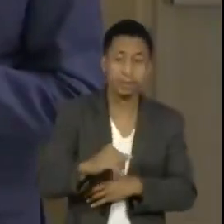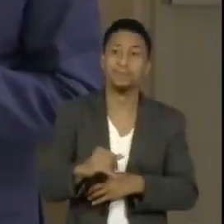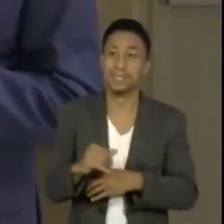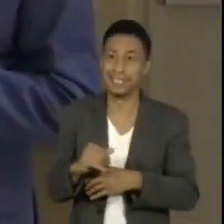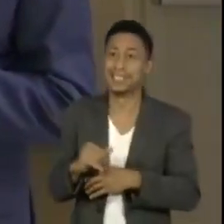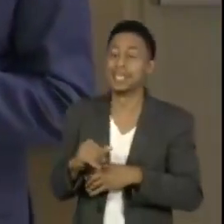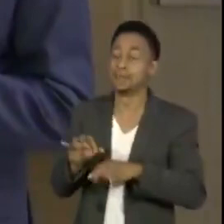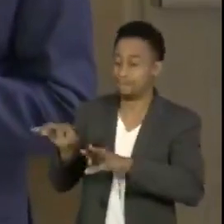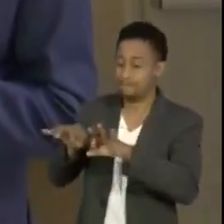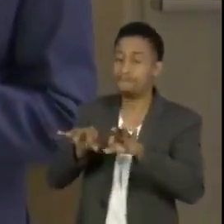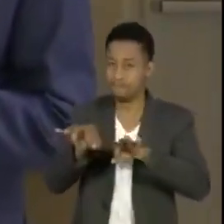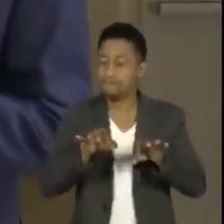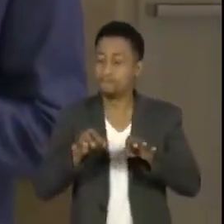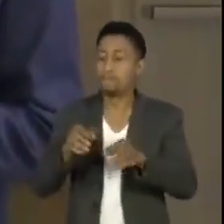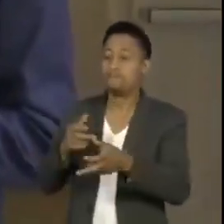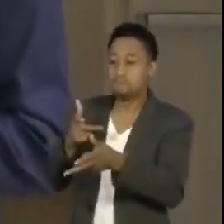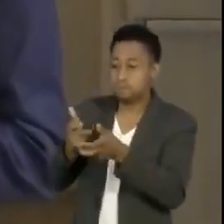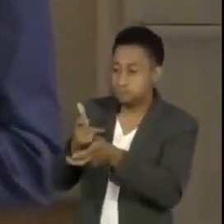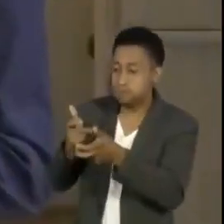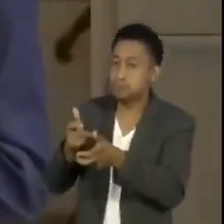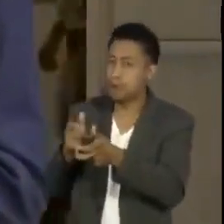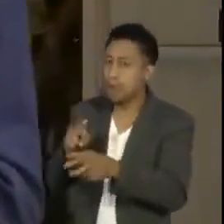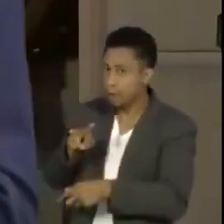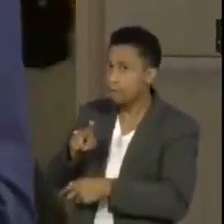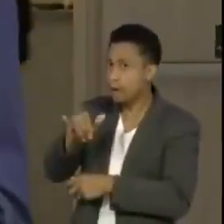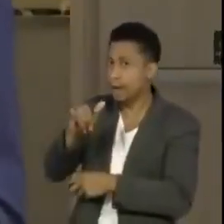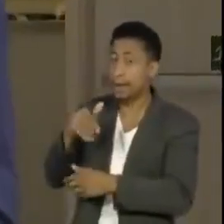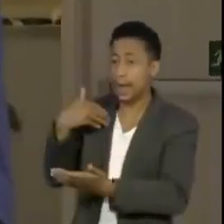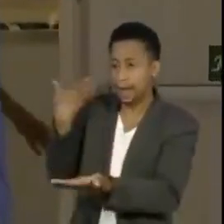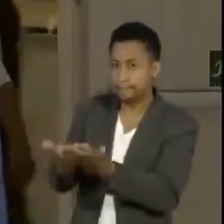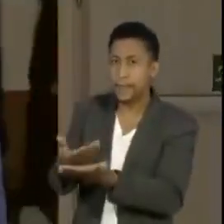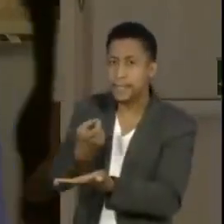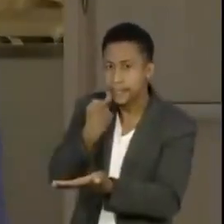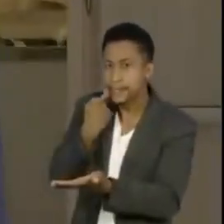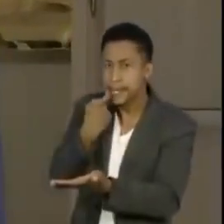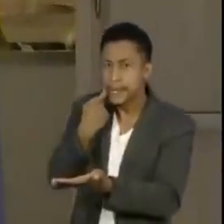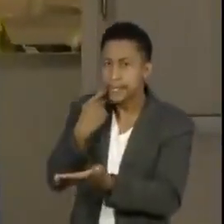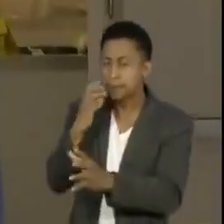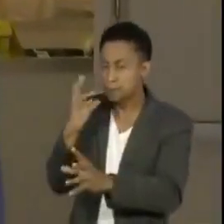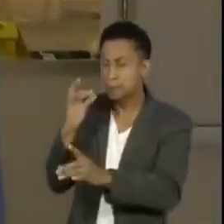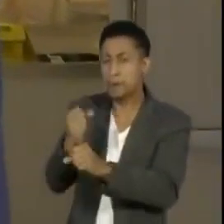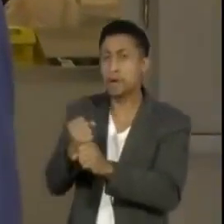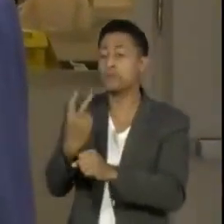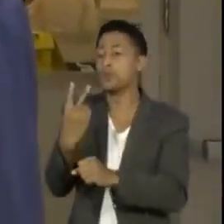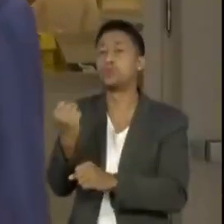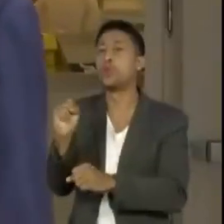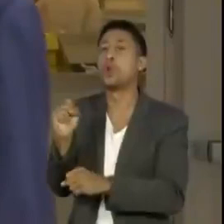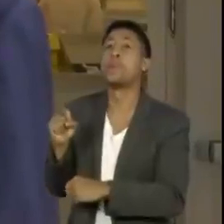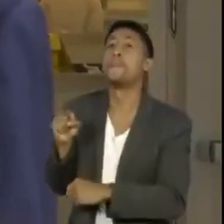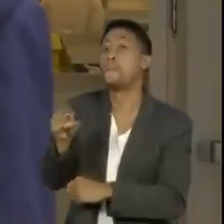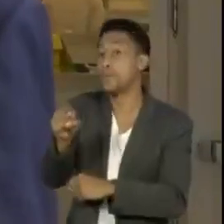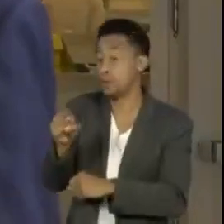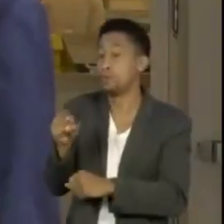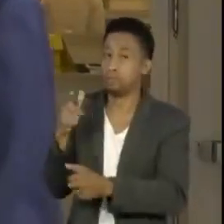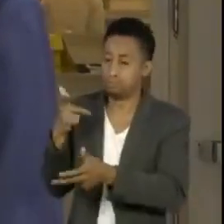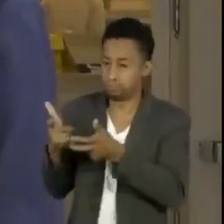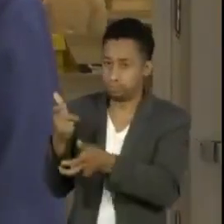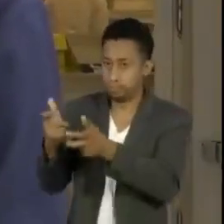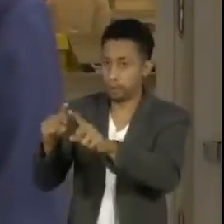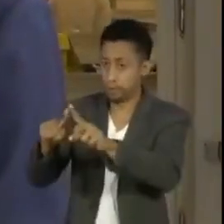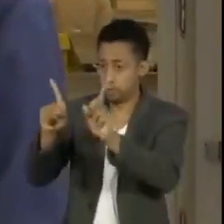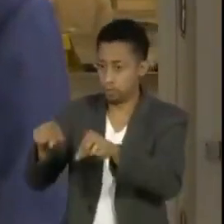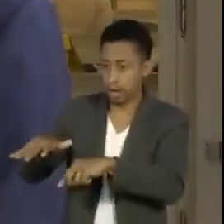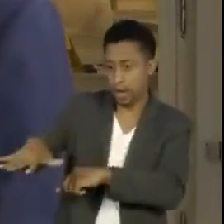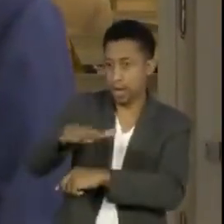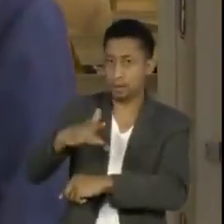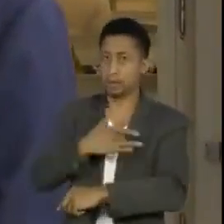Nós estamos preparados para que até sexta-feira tenhamos aproximadamente mais de 28 mil funcionários vacinados. Então,